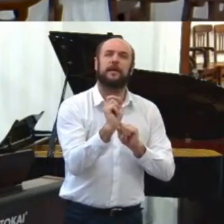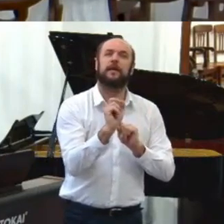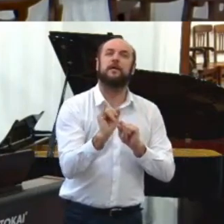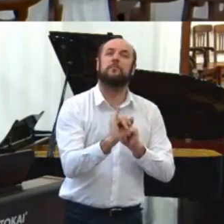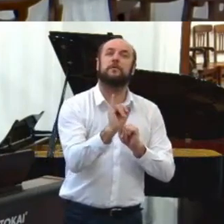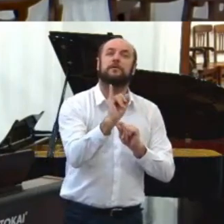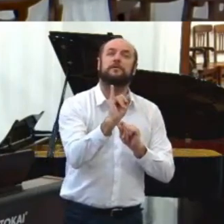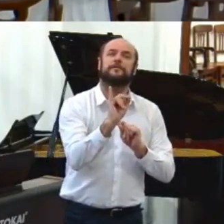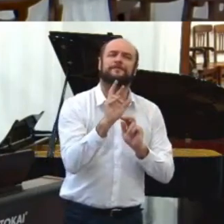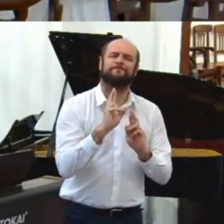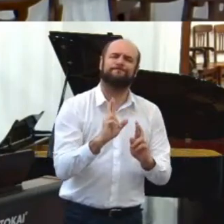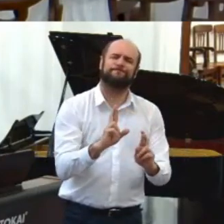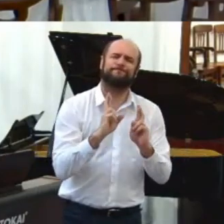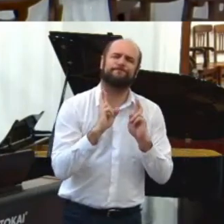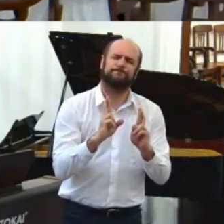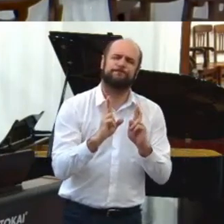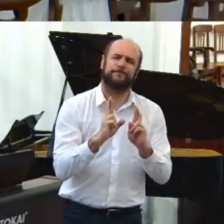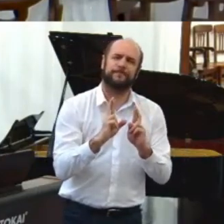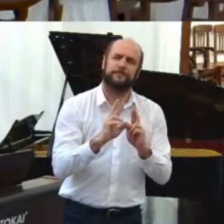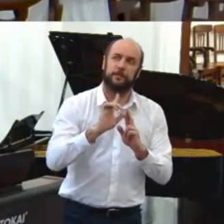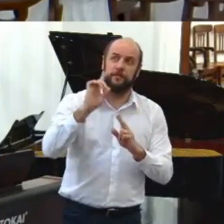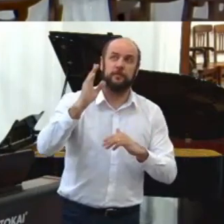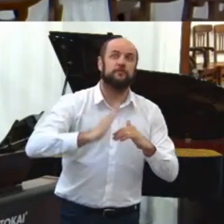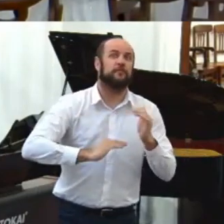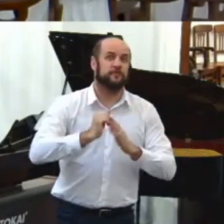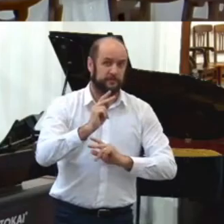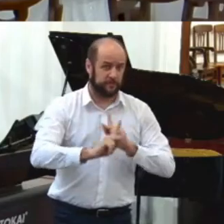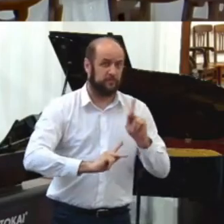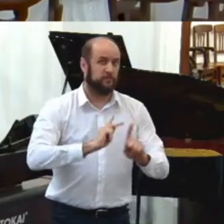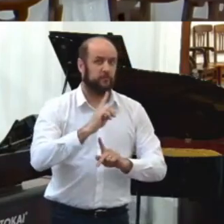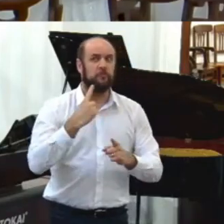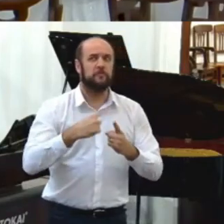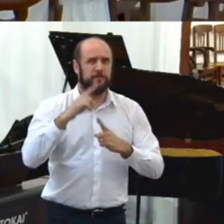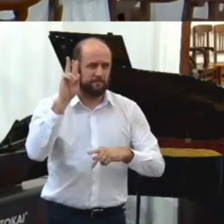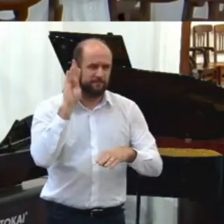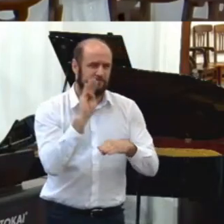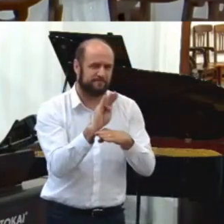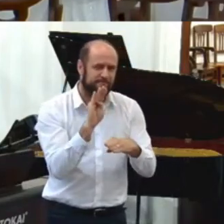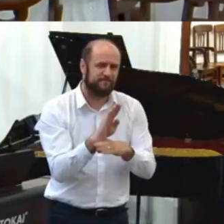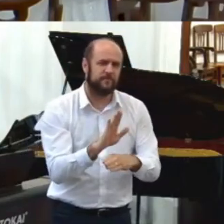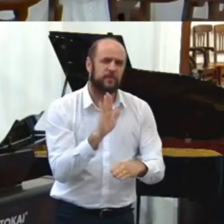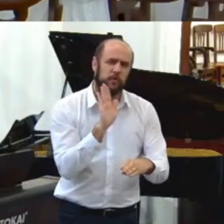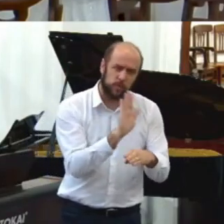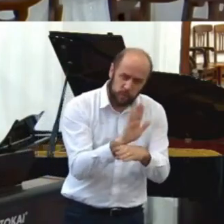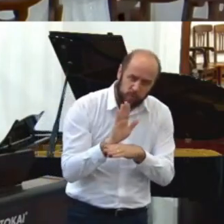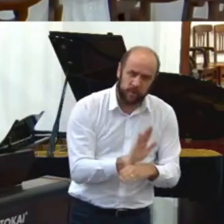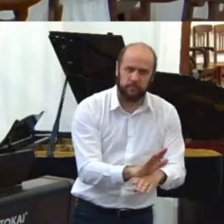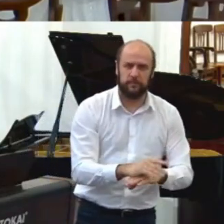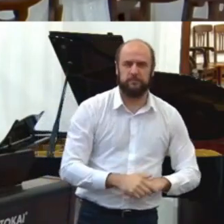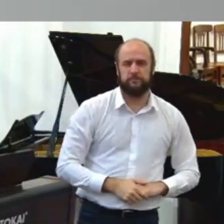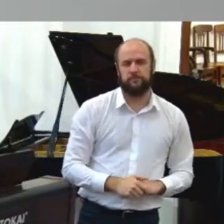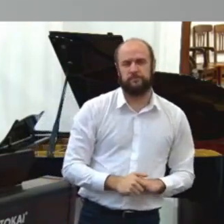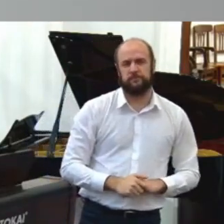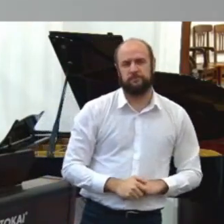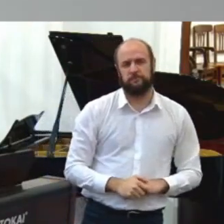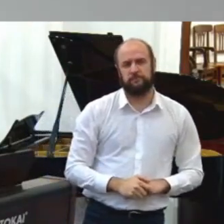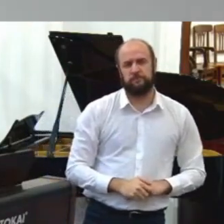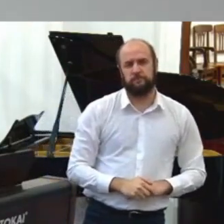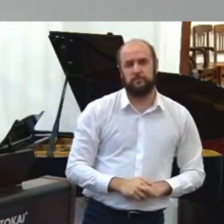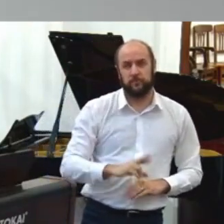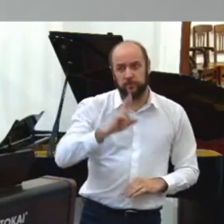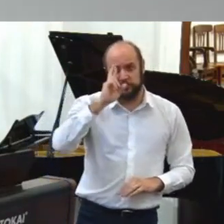com o seu povo, fará por sua providência. Eis o Senhor providenciando aqui mais uma vez